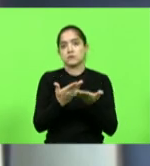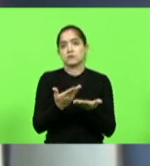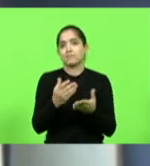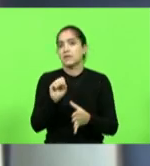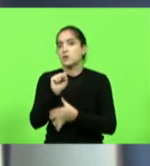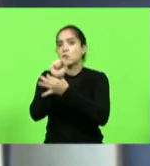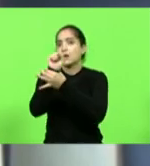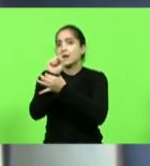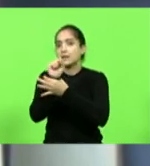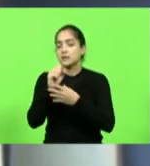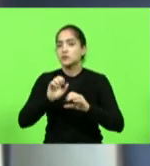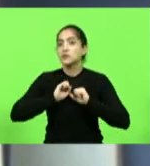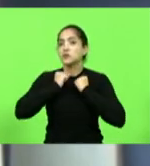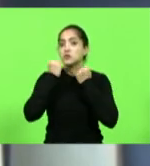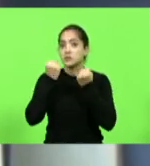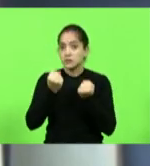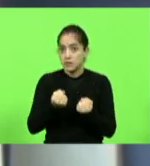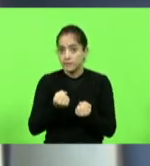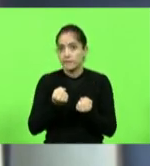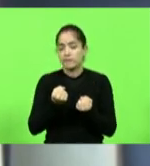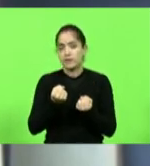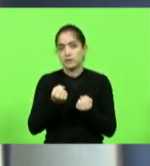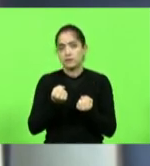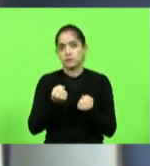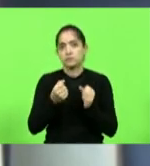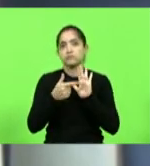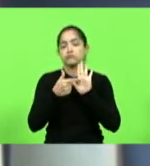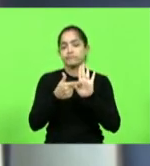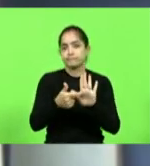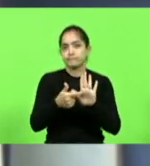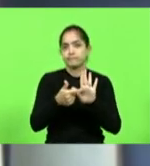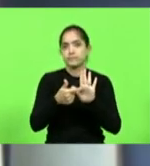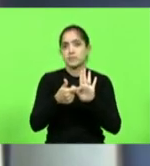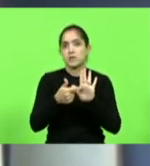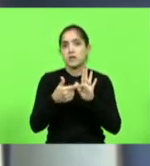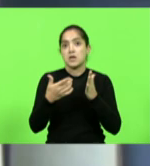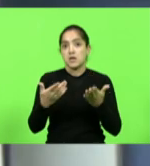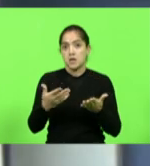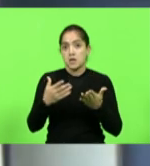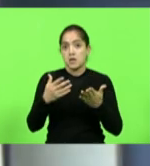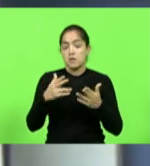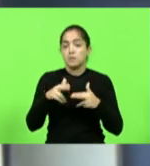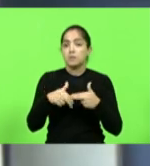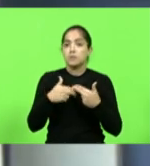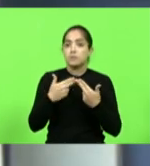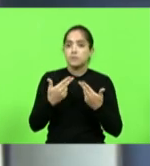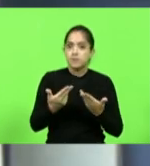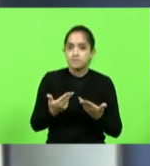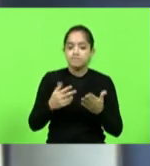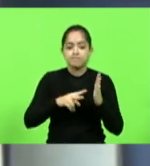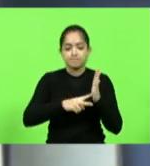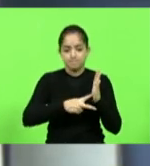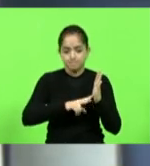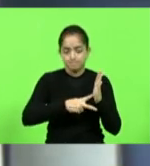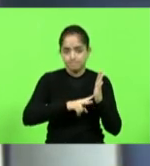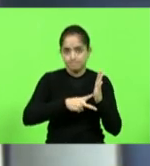que nós defendemos e que eu indiquei aqui. Por isso, nós, enquanto sindicato, enquanto SINT, defendemos,